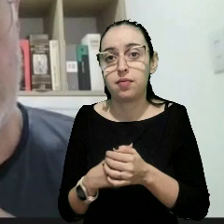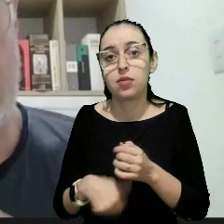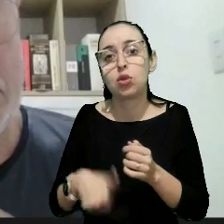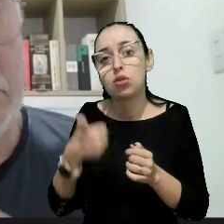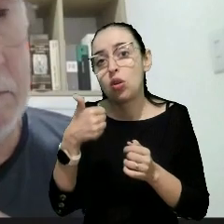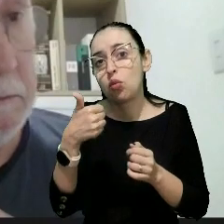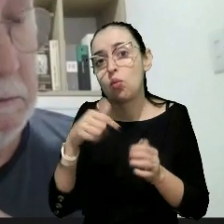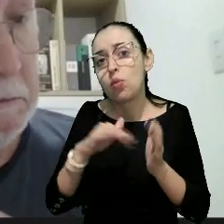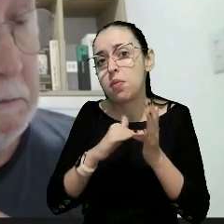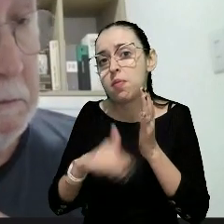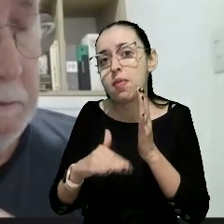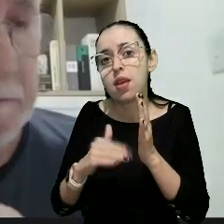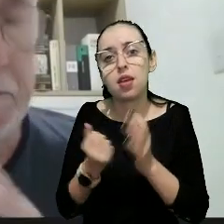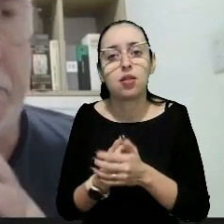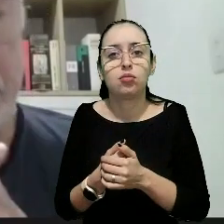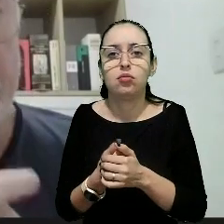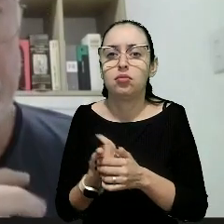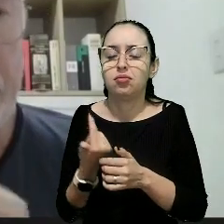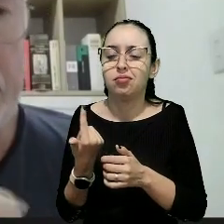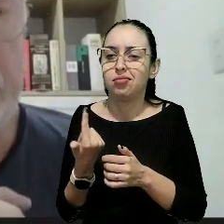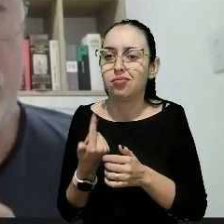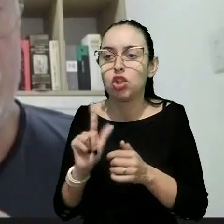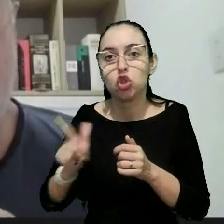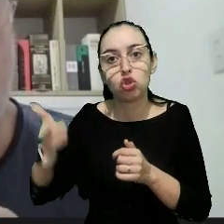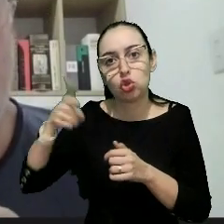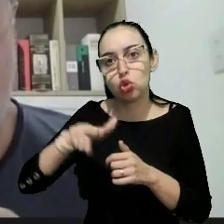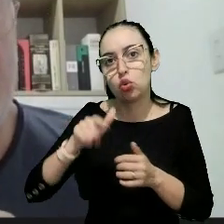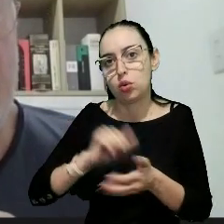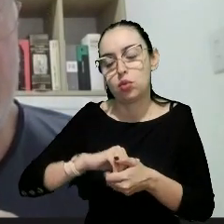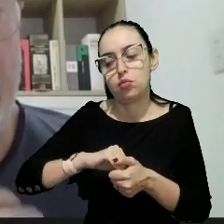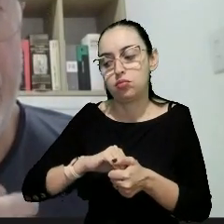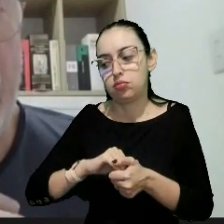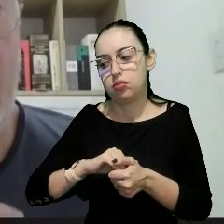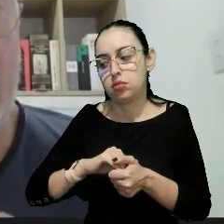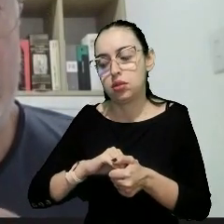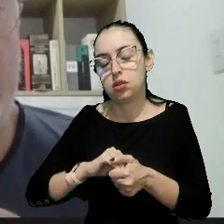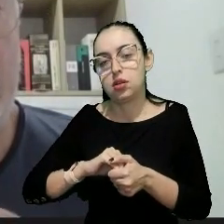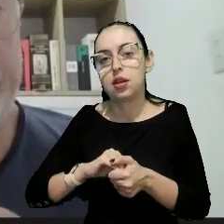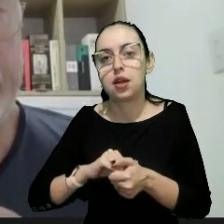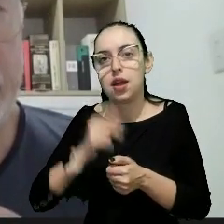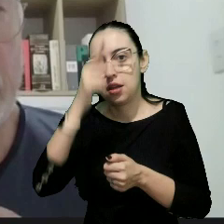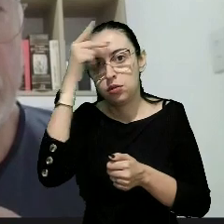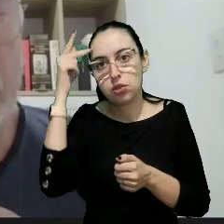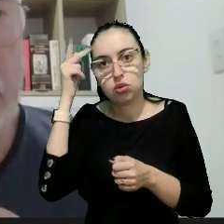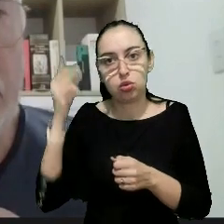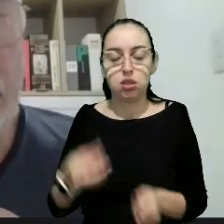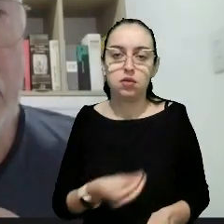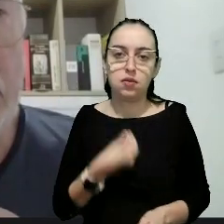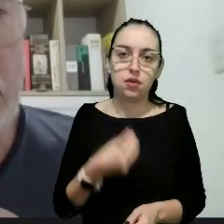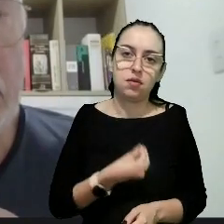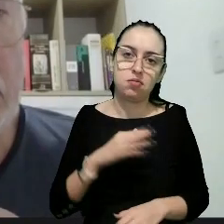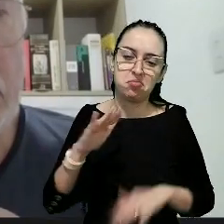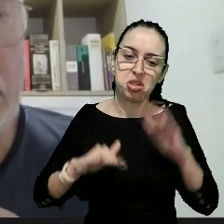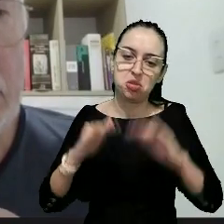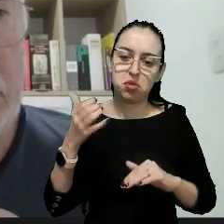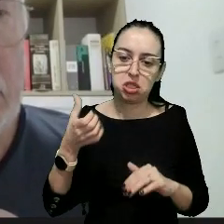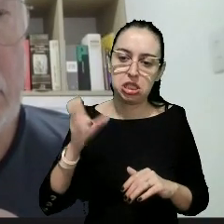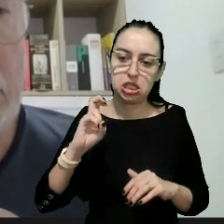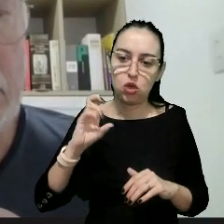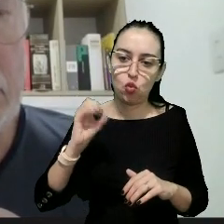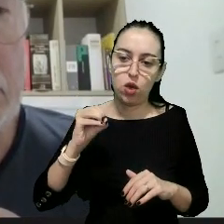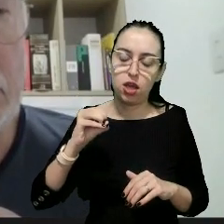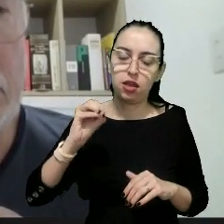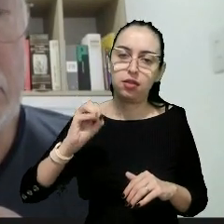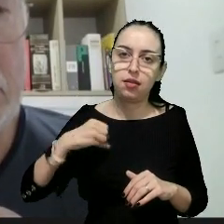um casal tem 1,5, não chega nem a repor. Não chega a repor. As pessoas